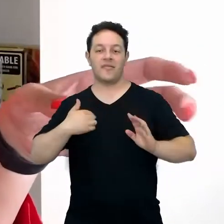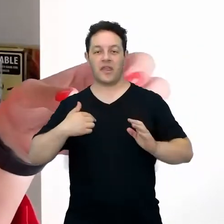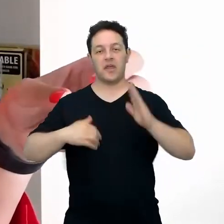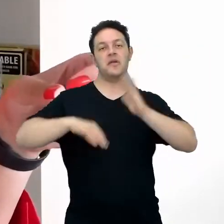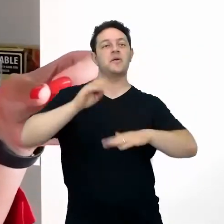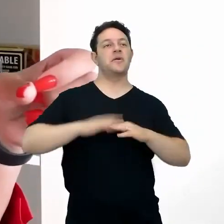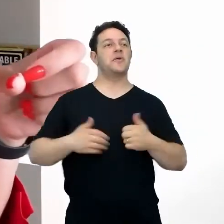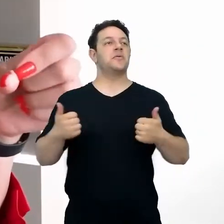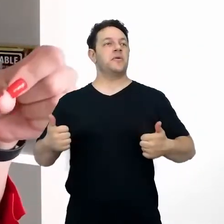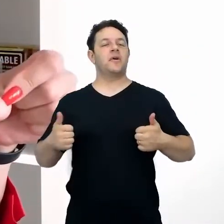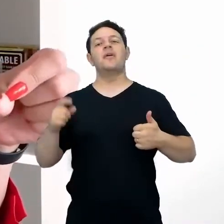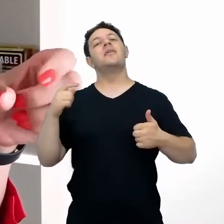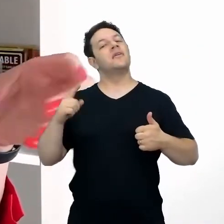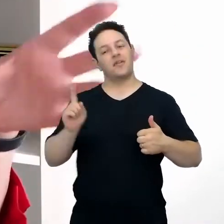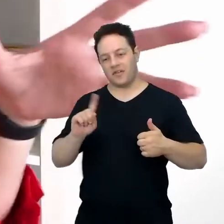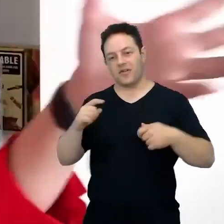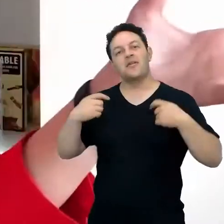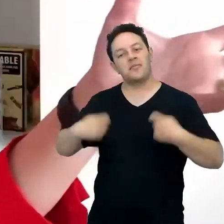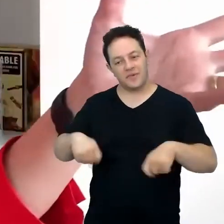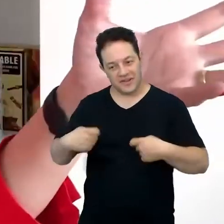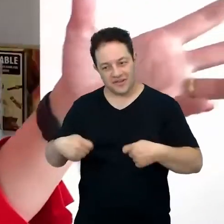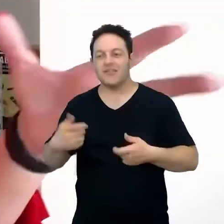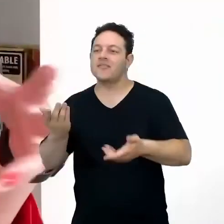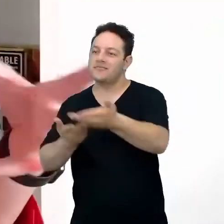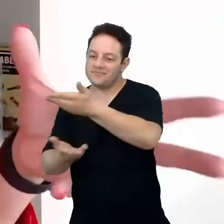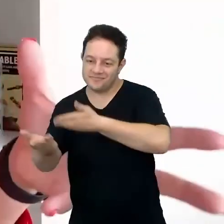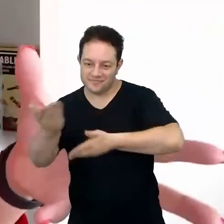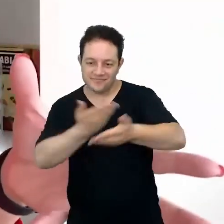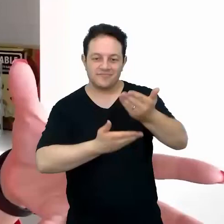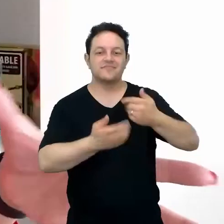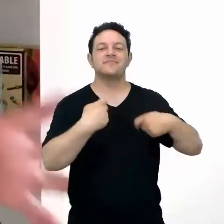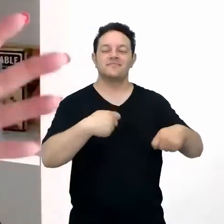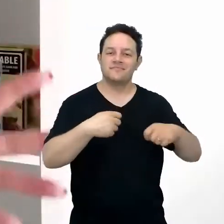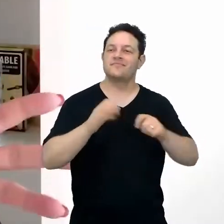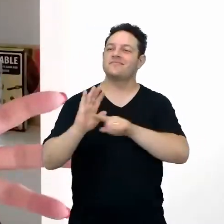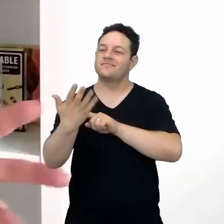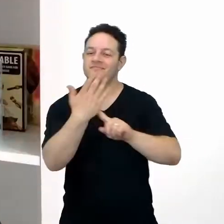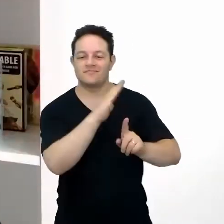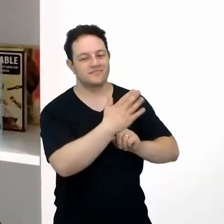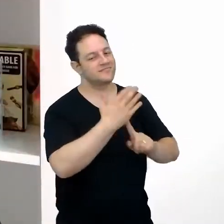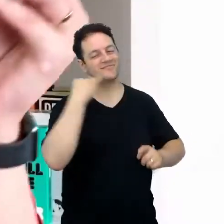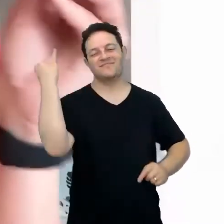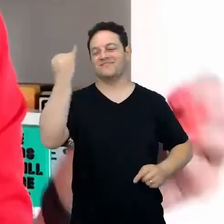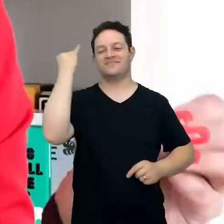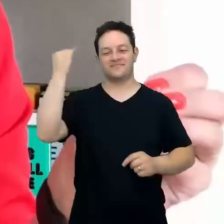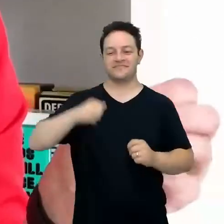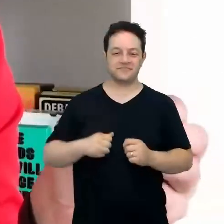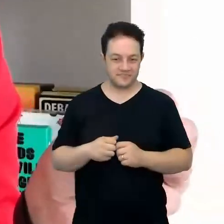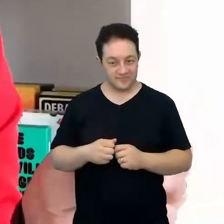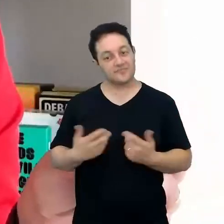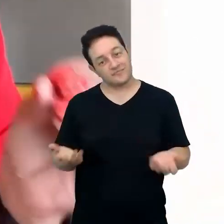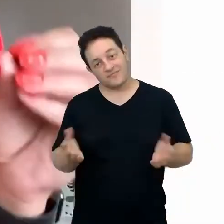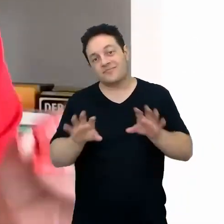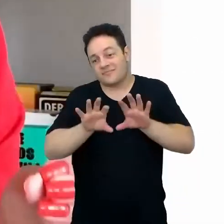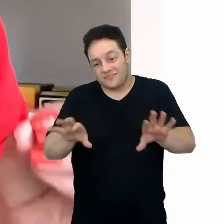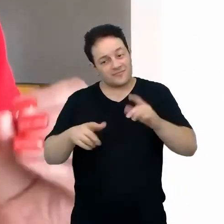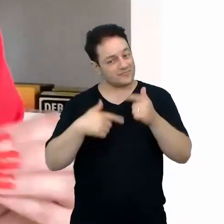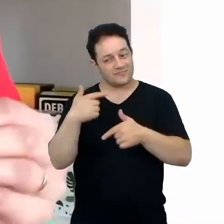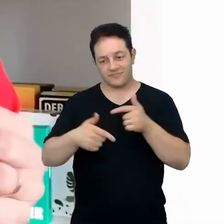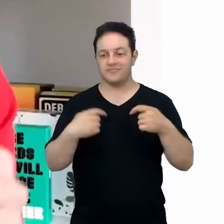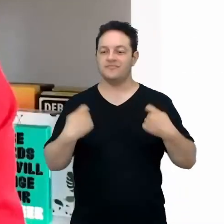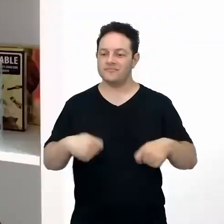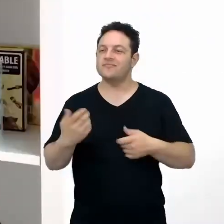tecnicamente, rindo de nervoso, só ser bom tecnicamente não vai te levar muito longe, infelizmente. Faz parte do trabalho, gente,